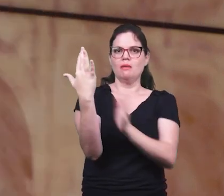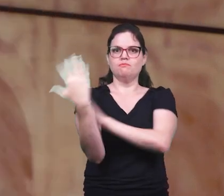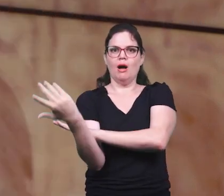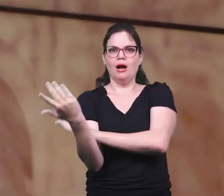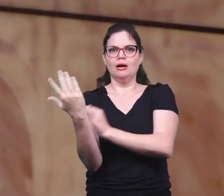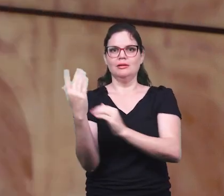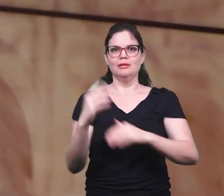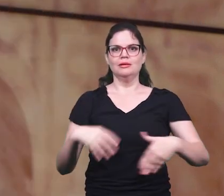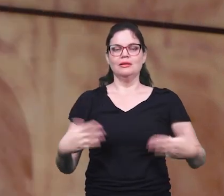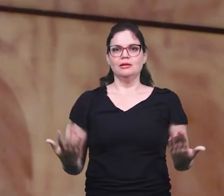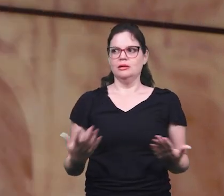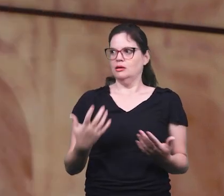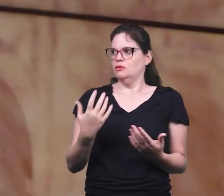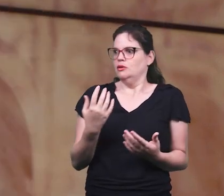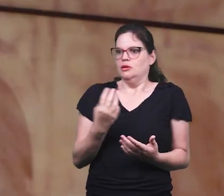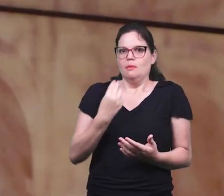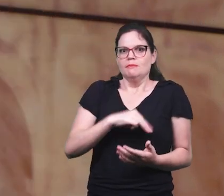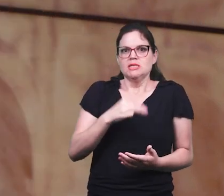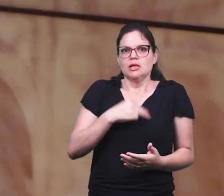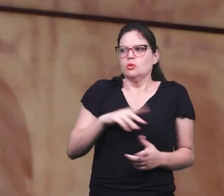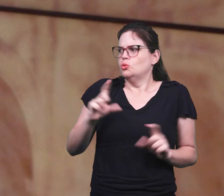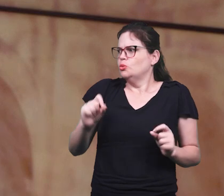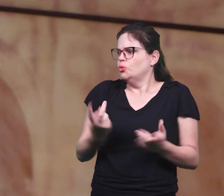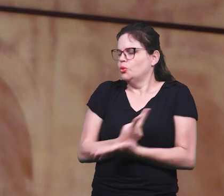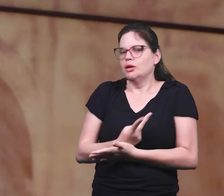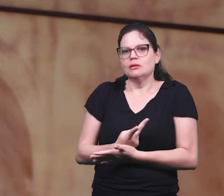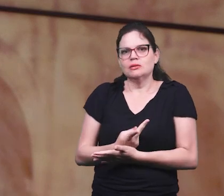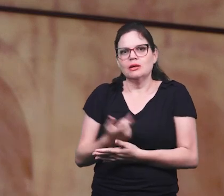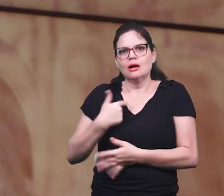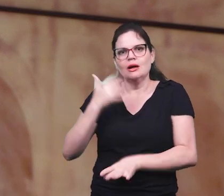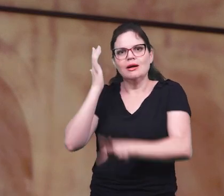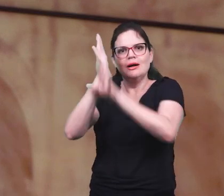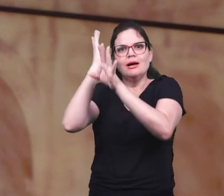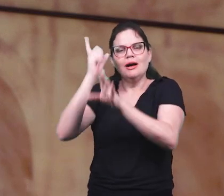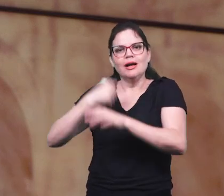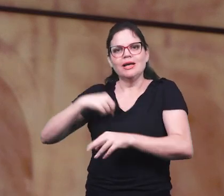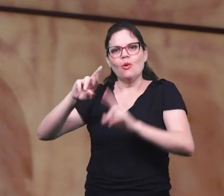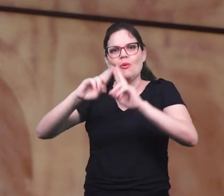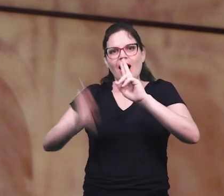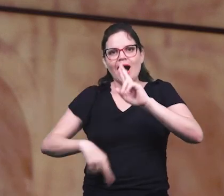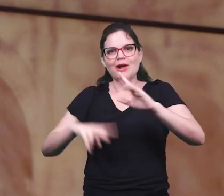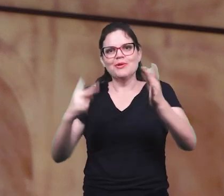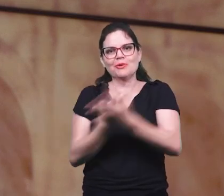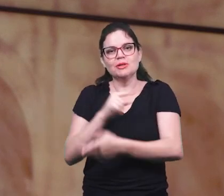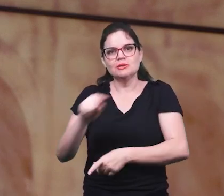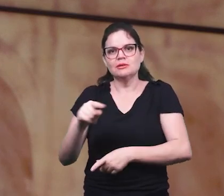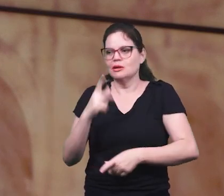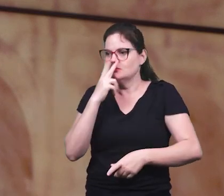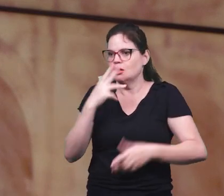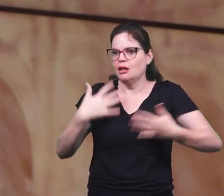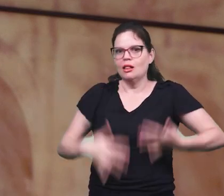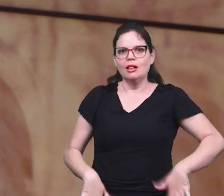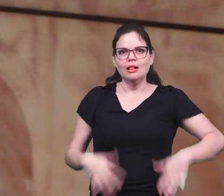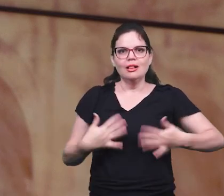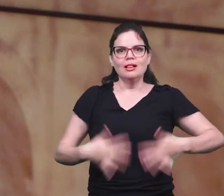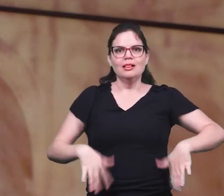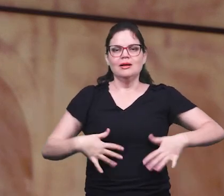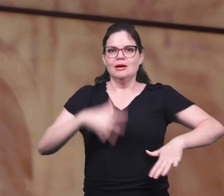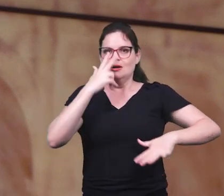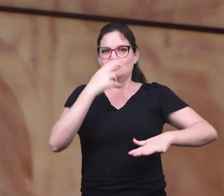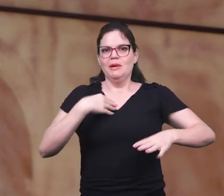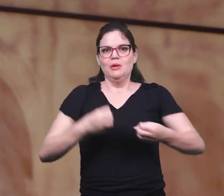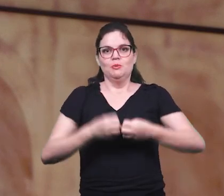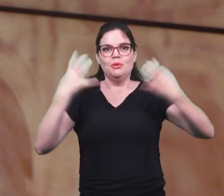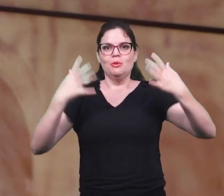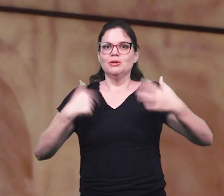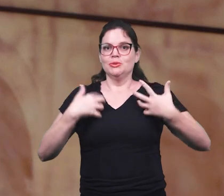calava partiu do meio, eu falei, misericórdia, que foi isso? Até eu descobri que foi um raio mesmo que aconteceu ali, parece até uma bomba